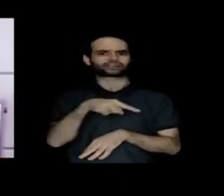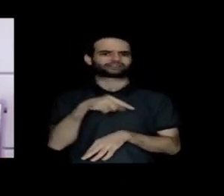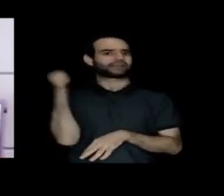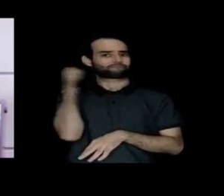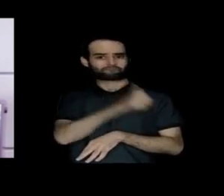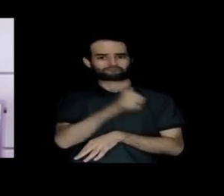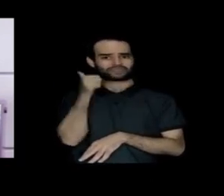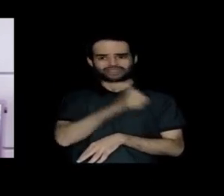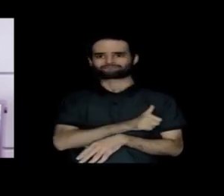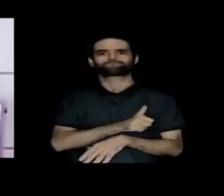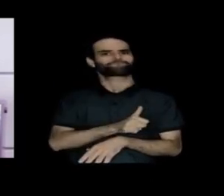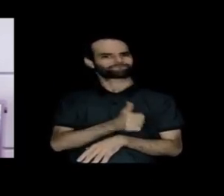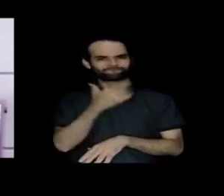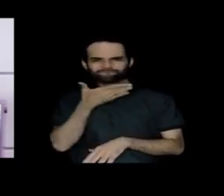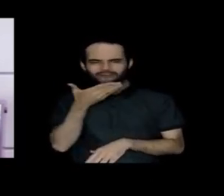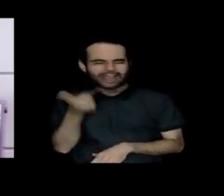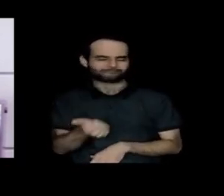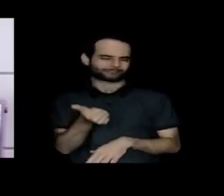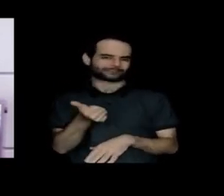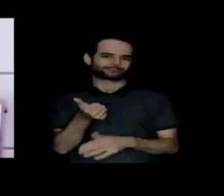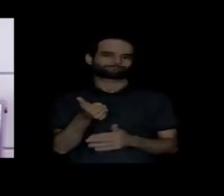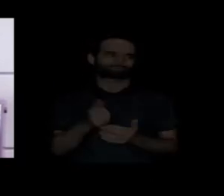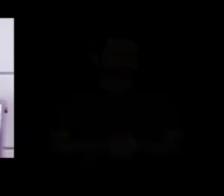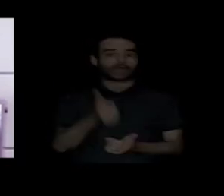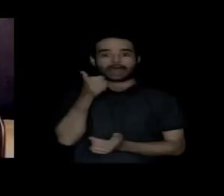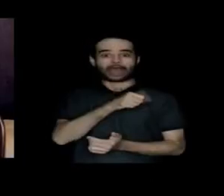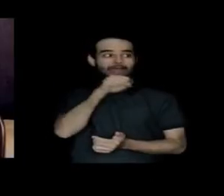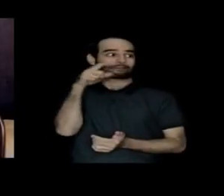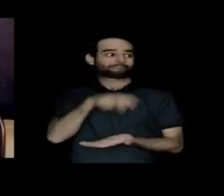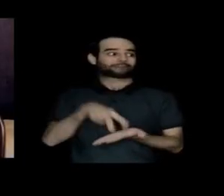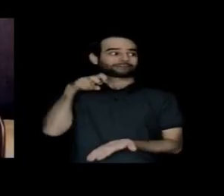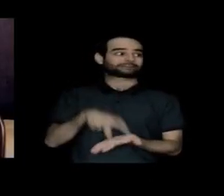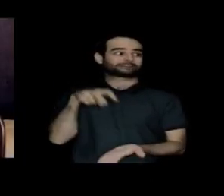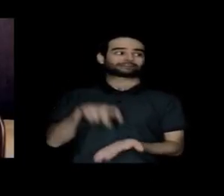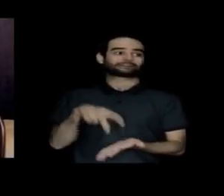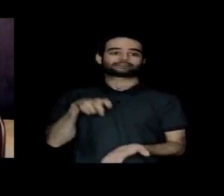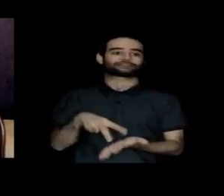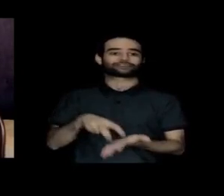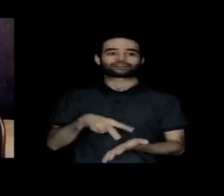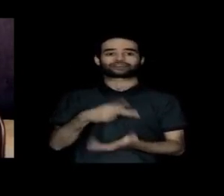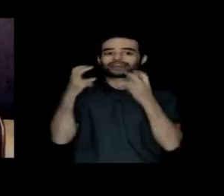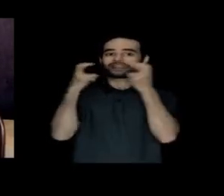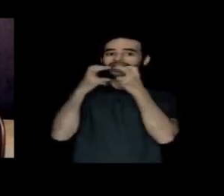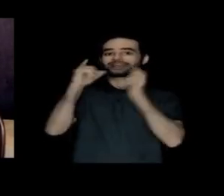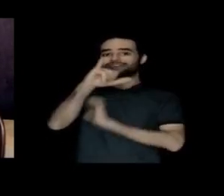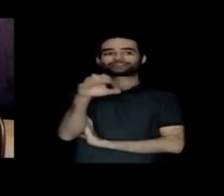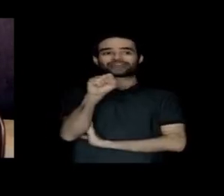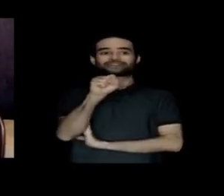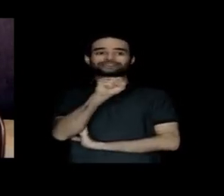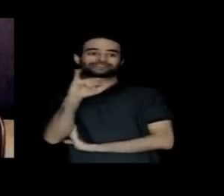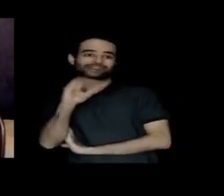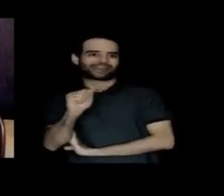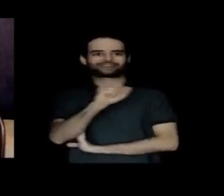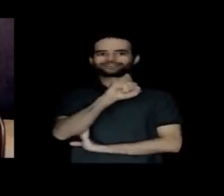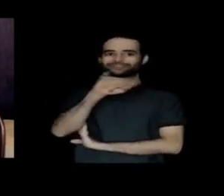contribuímos, passou por aqui, uma grande menina, vale a pena. E ela gritava muito, ela pulava de felicidade nessa casa e ela gritava o nome